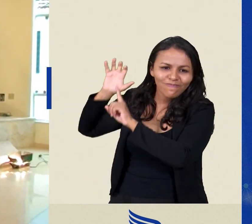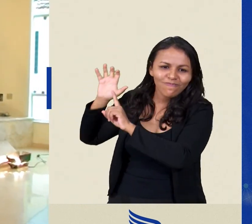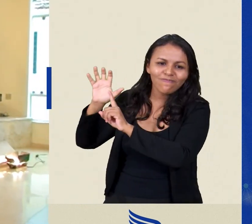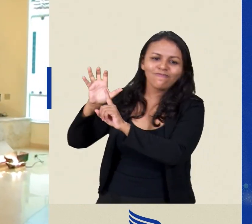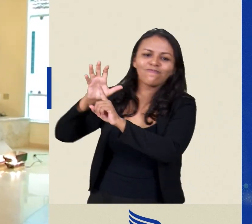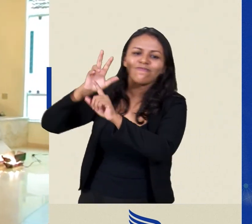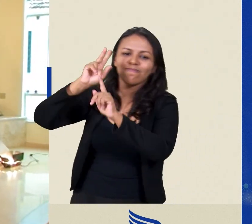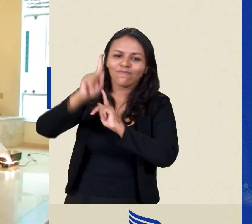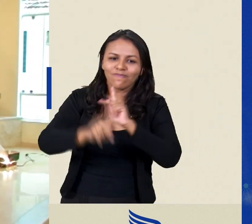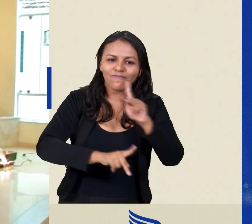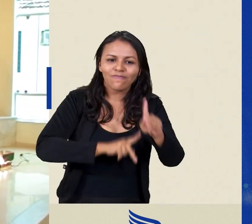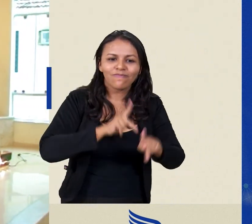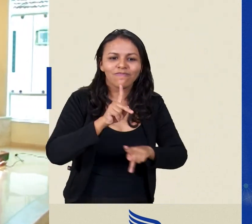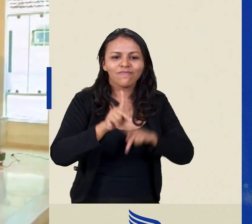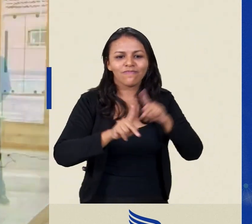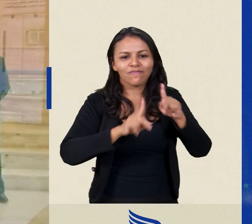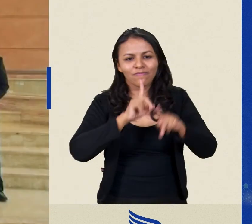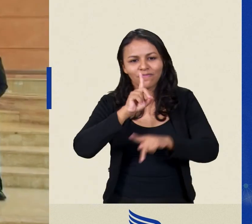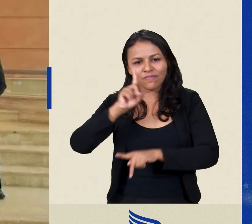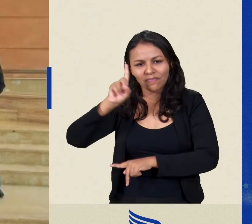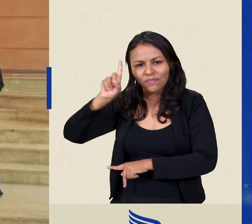nossos